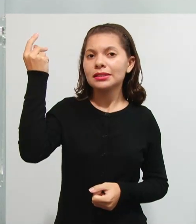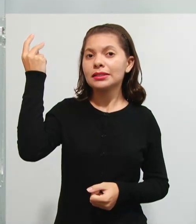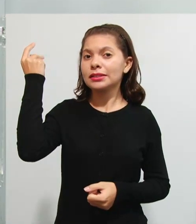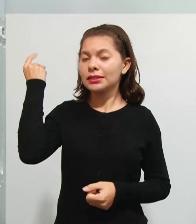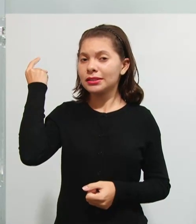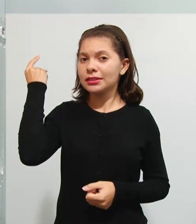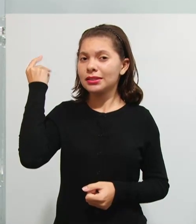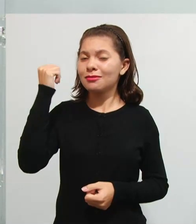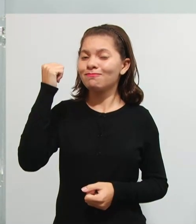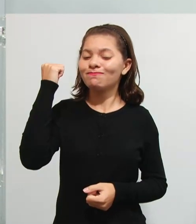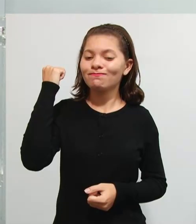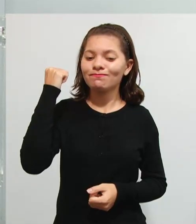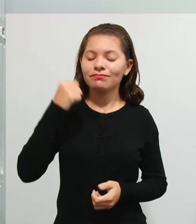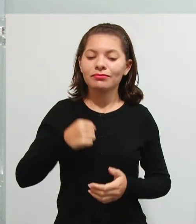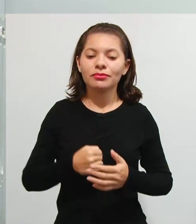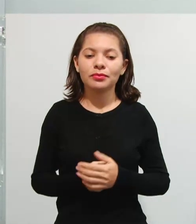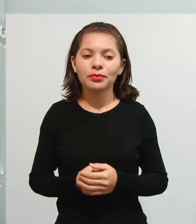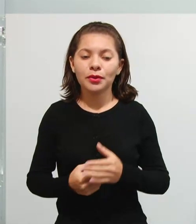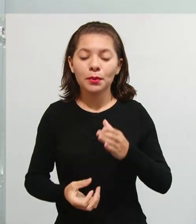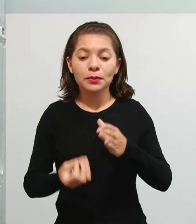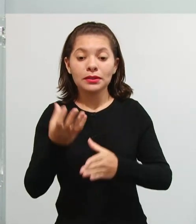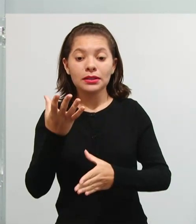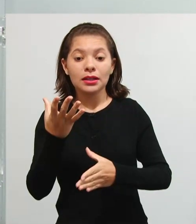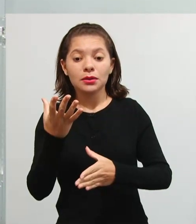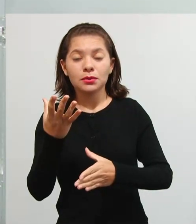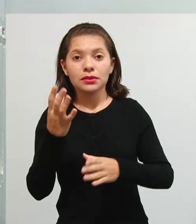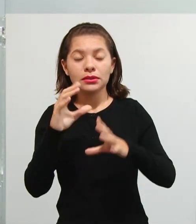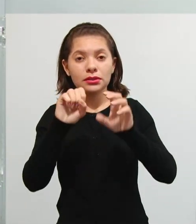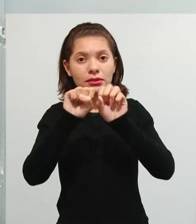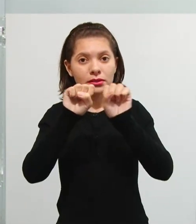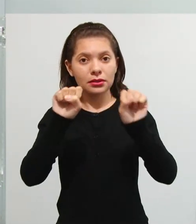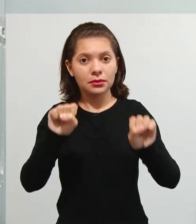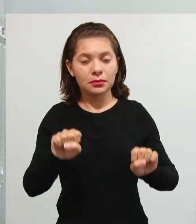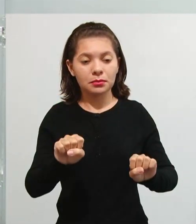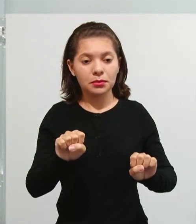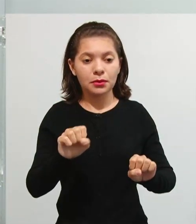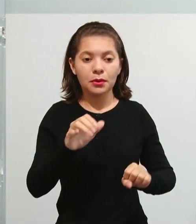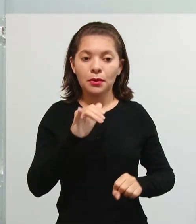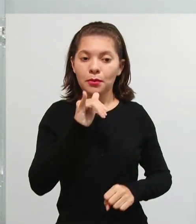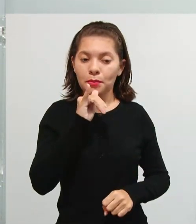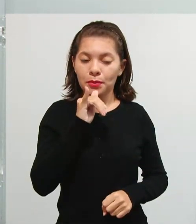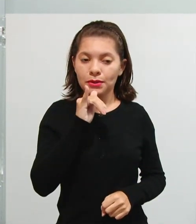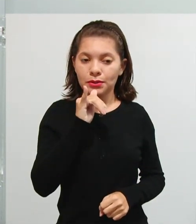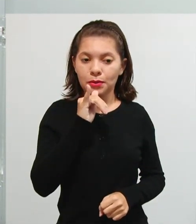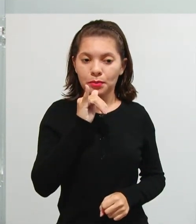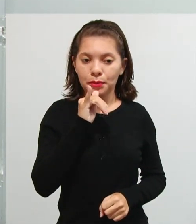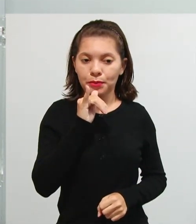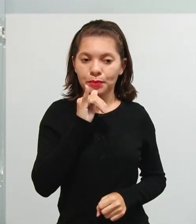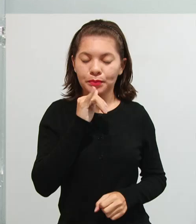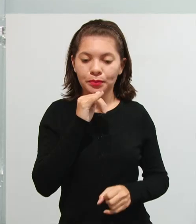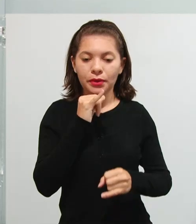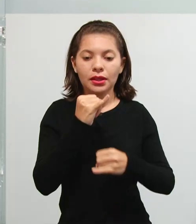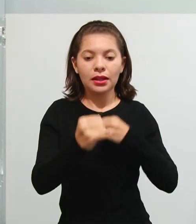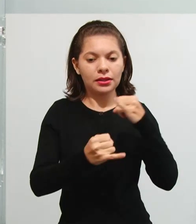quando entraram os novos sistemas, por exemplo, o Sistema Eletrônico de